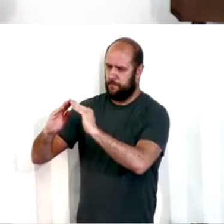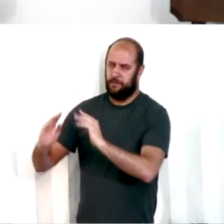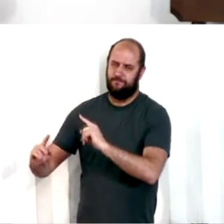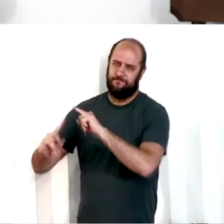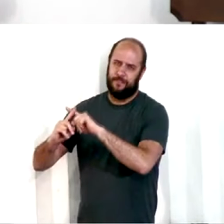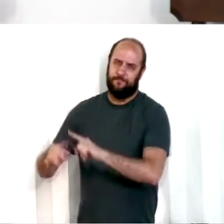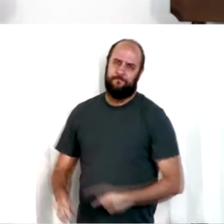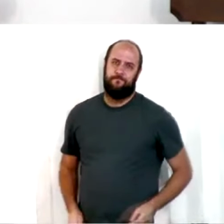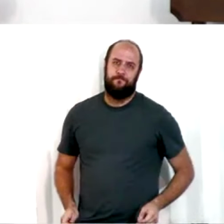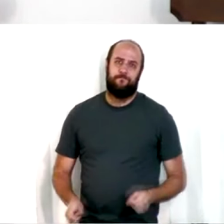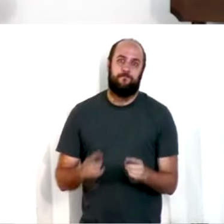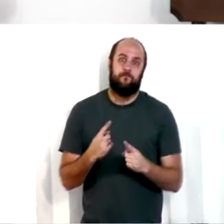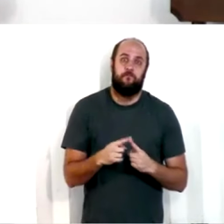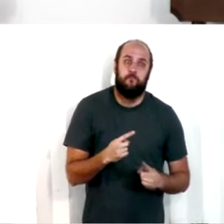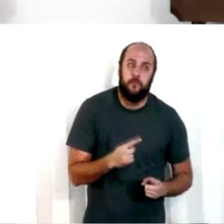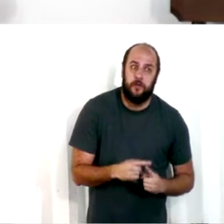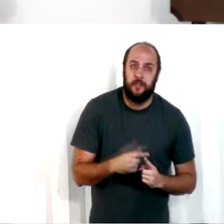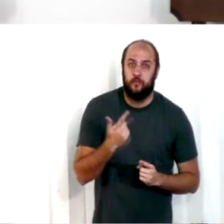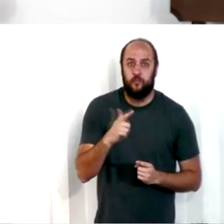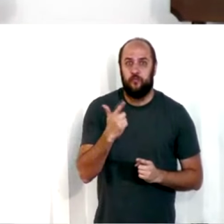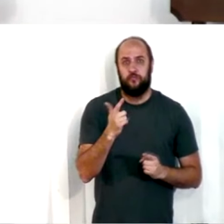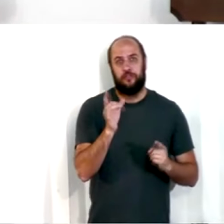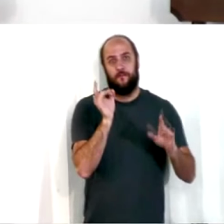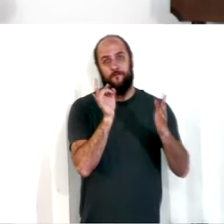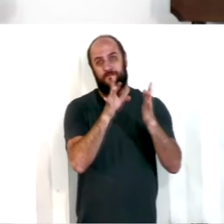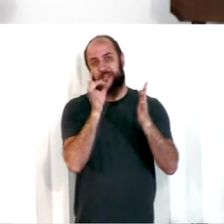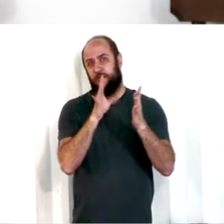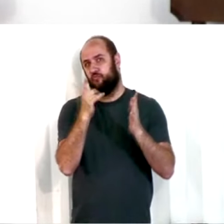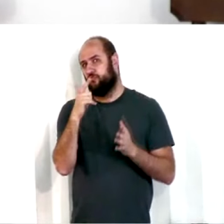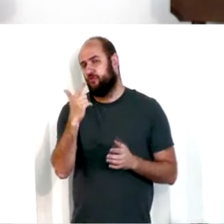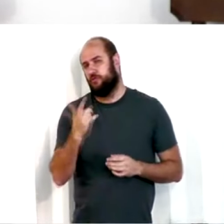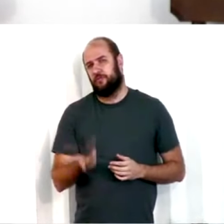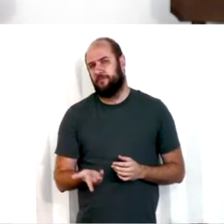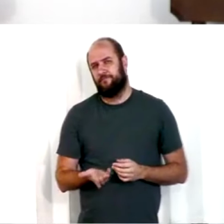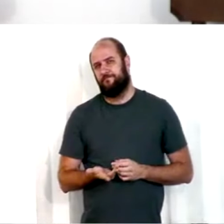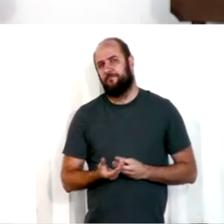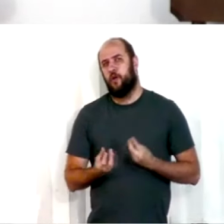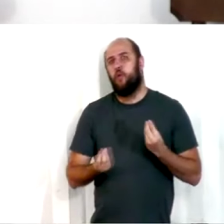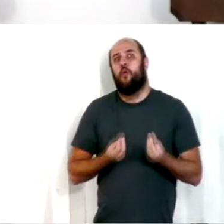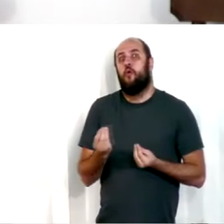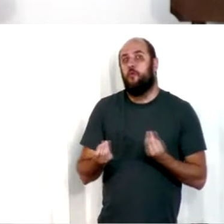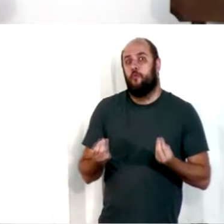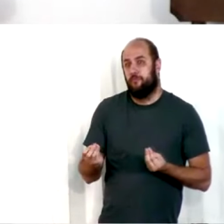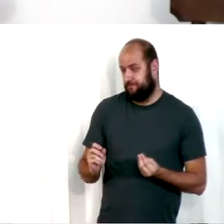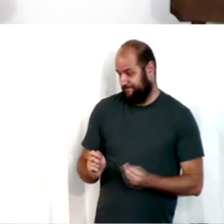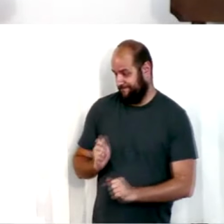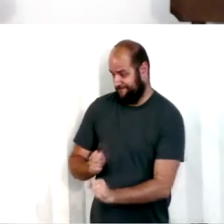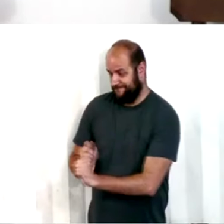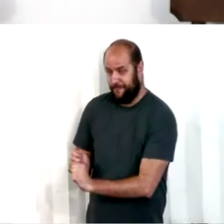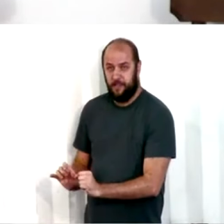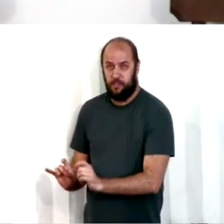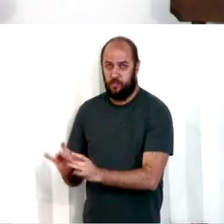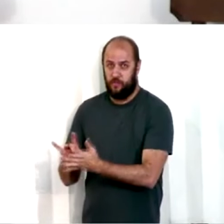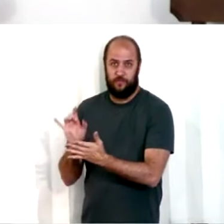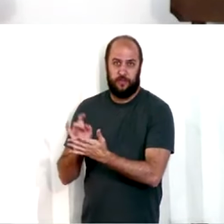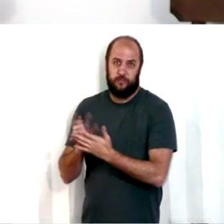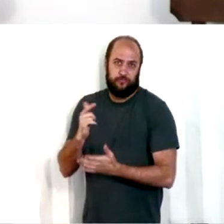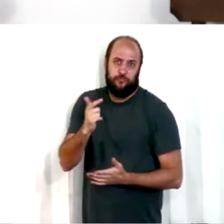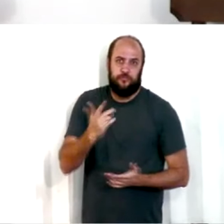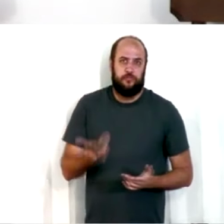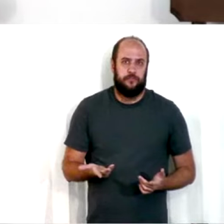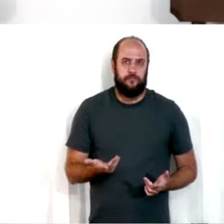O que eles não tinham eram os vidros das janelas. E o Willis Banks não tinha como fazer os vidros lá em Juquiá. Mas